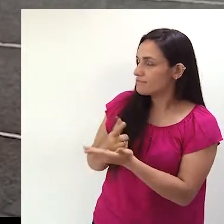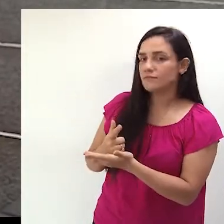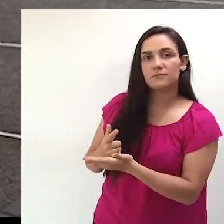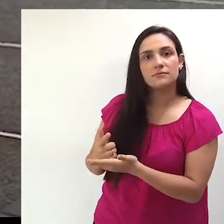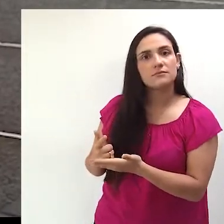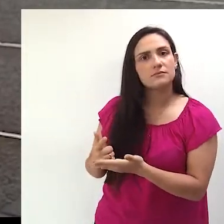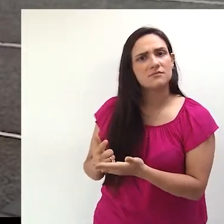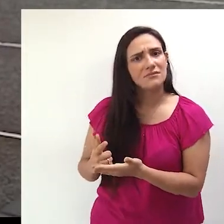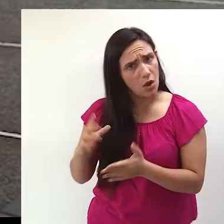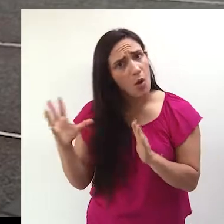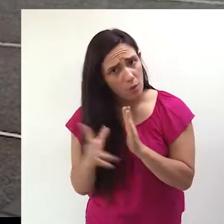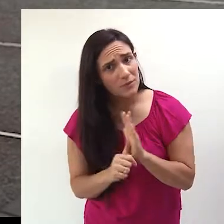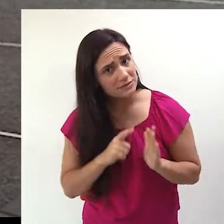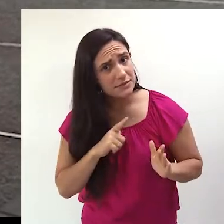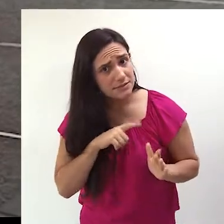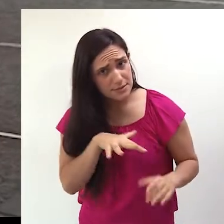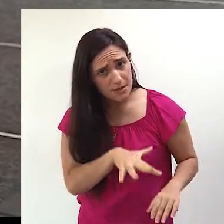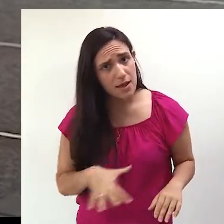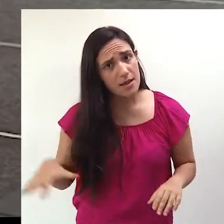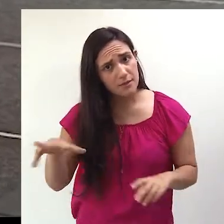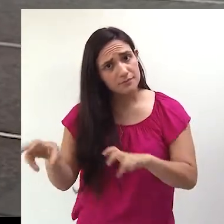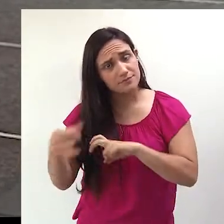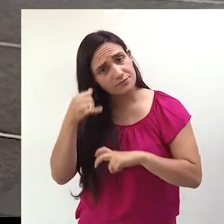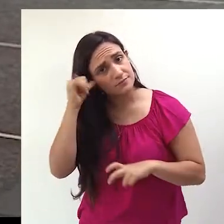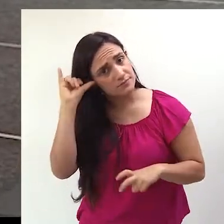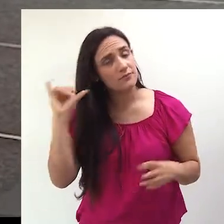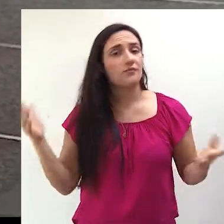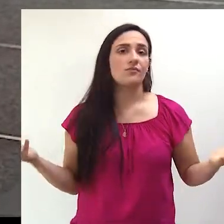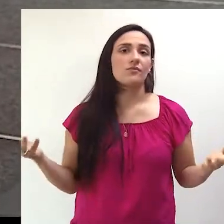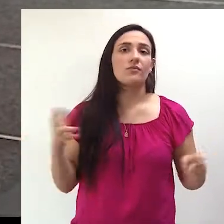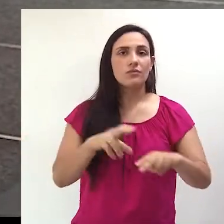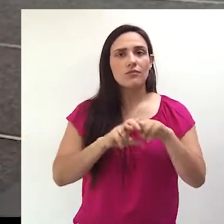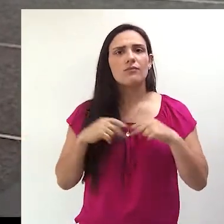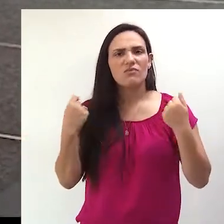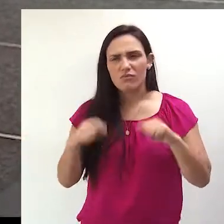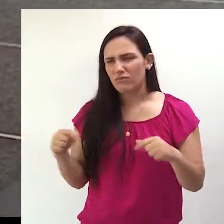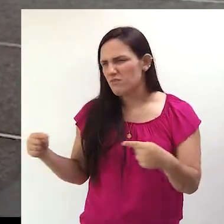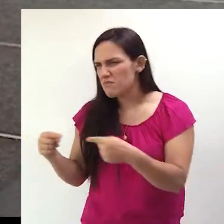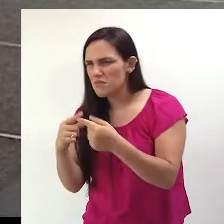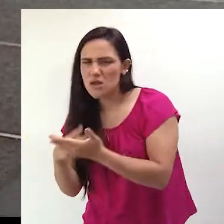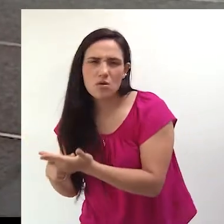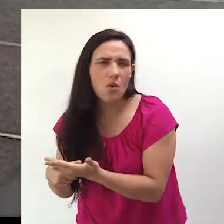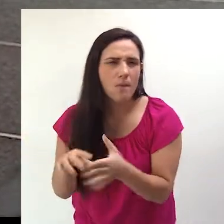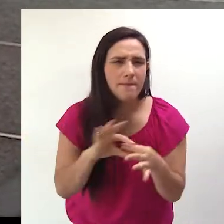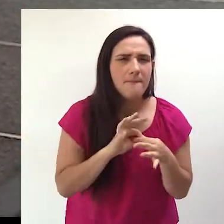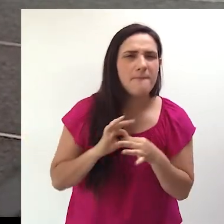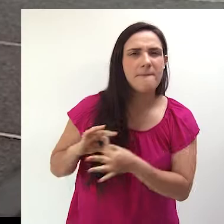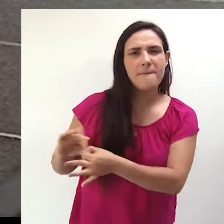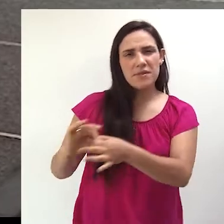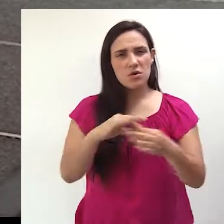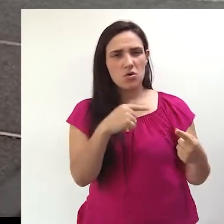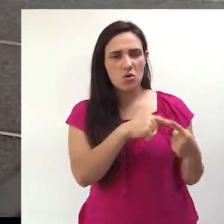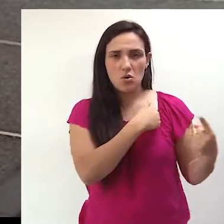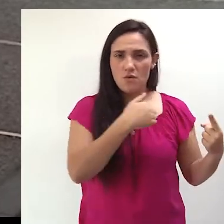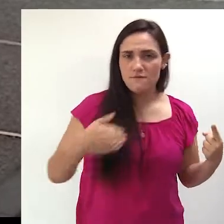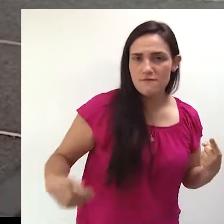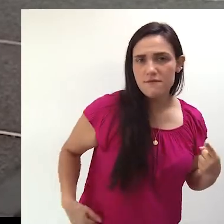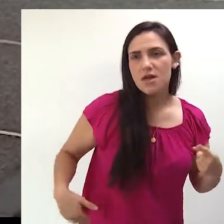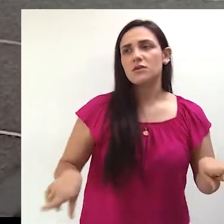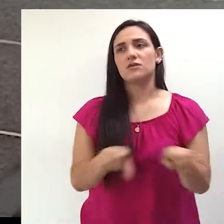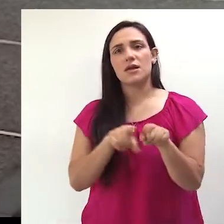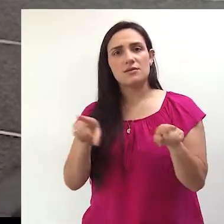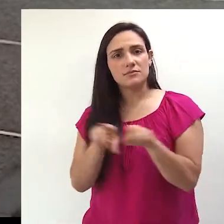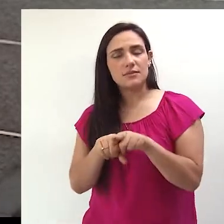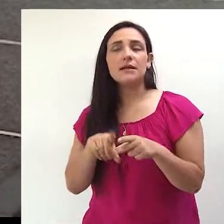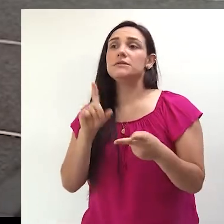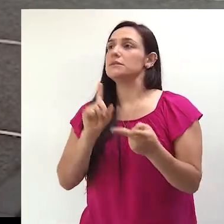em fina sintonia, não só Adriano e Matheus, com os produtores, com as autoridades dos estados vizinhos, mas também